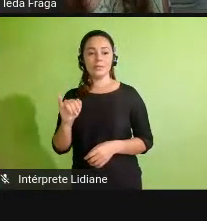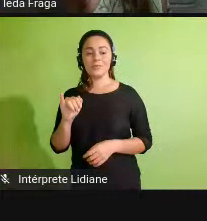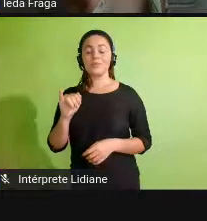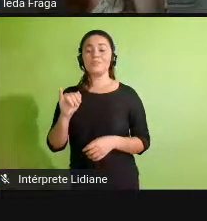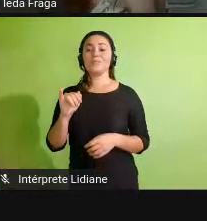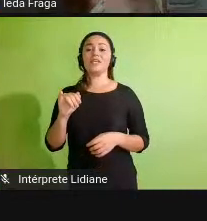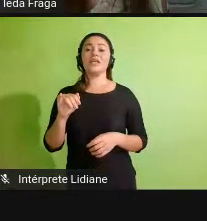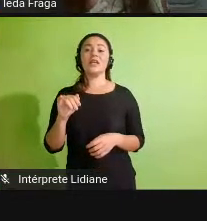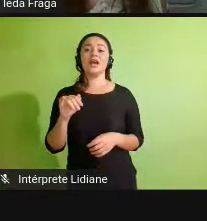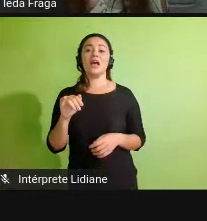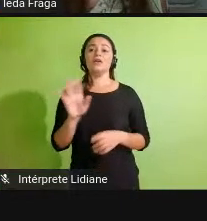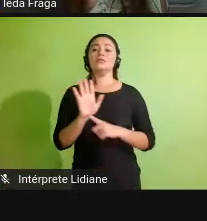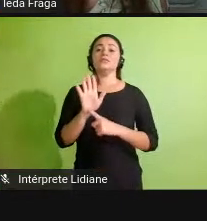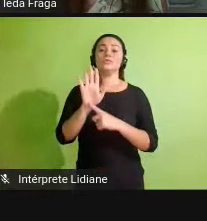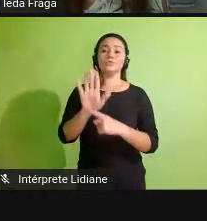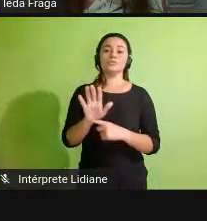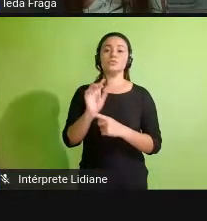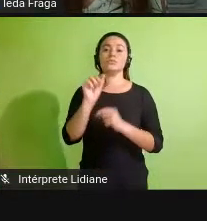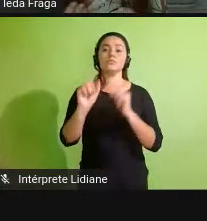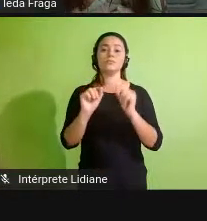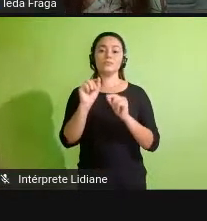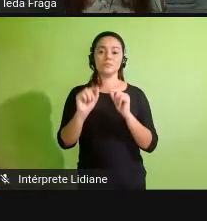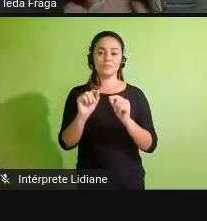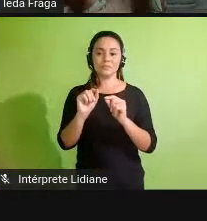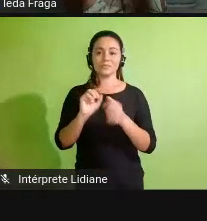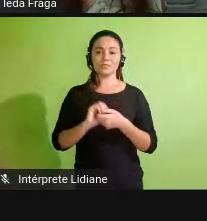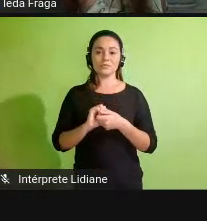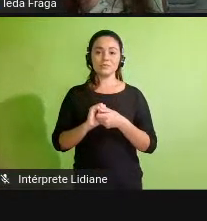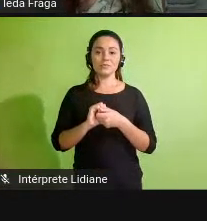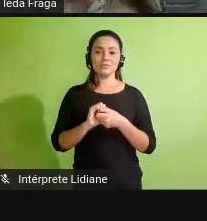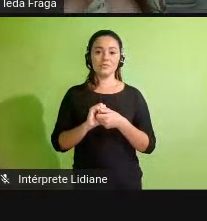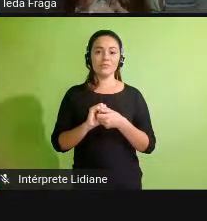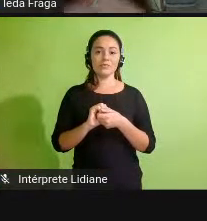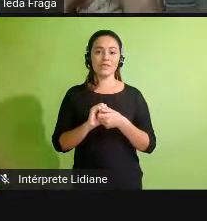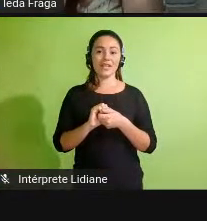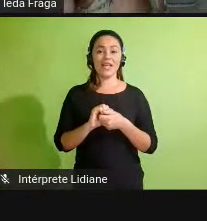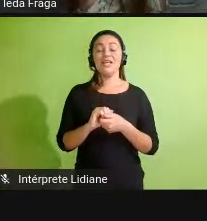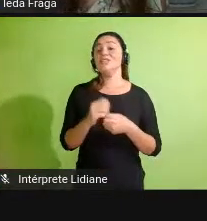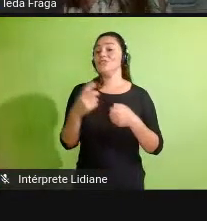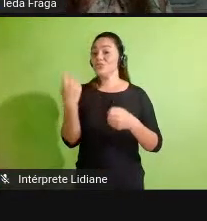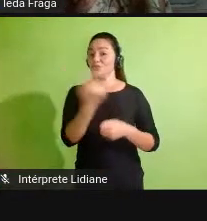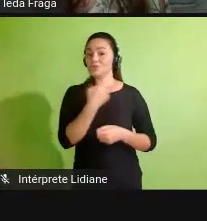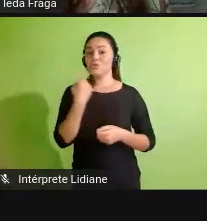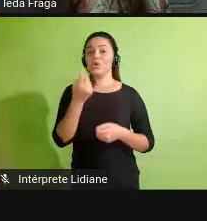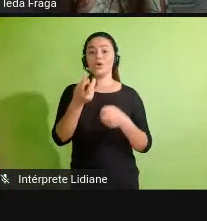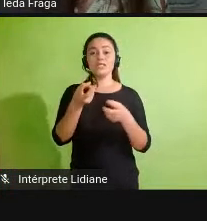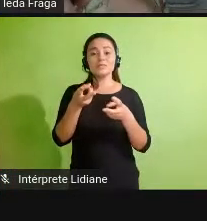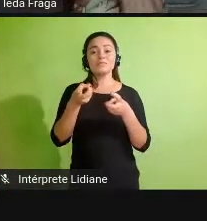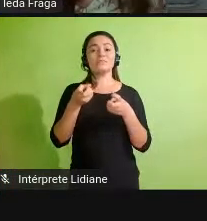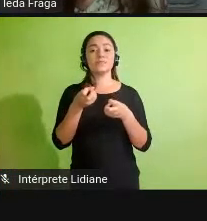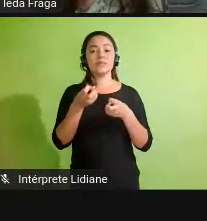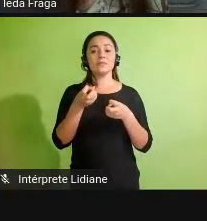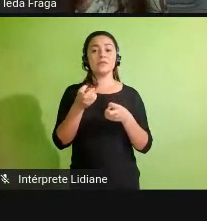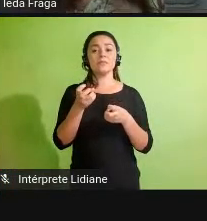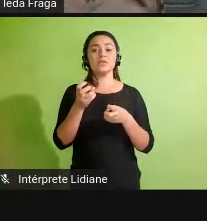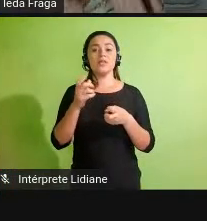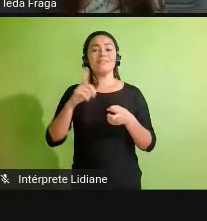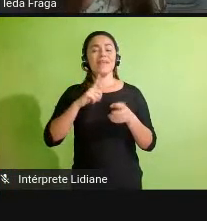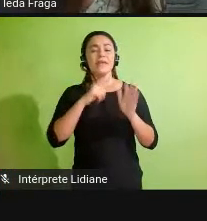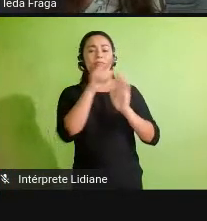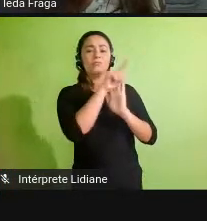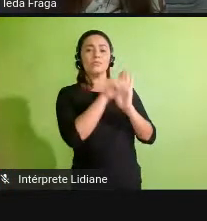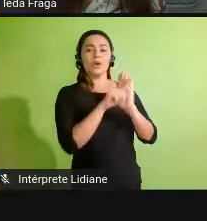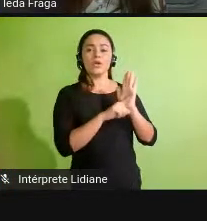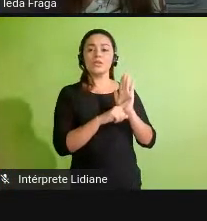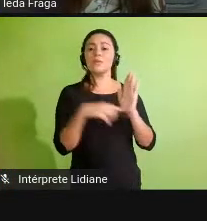saiu em agosto do ano passado, então nós ficamos muito felizes de conseguir produzir o programa e a marca, e, além